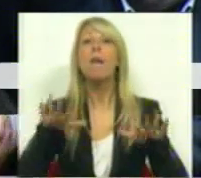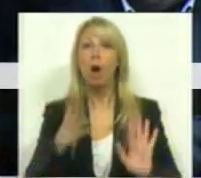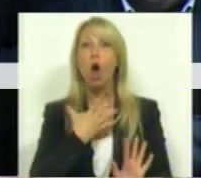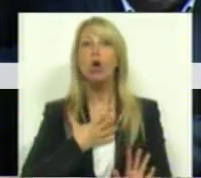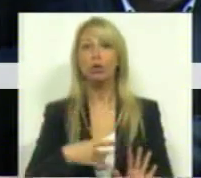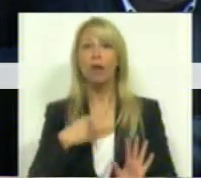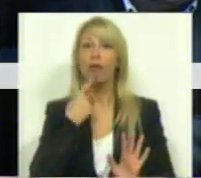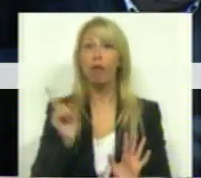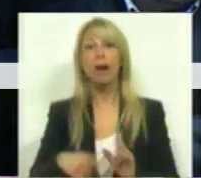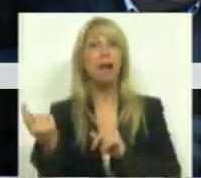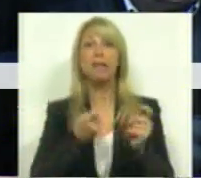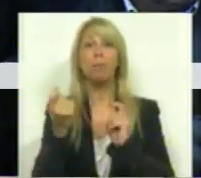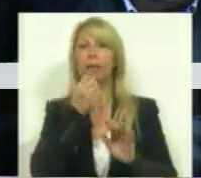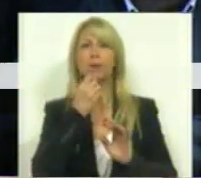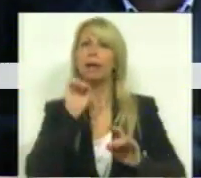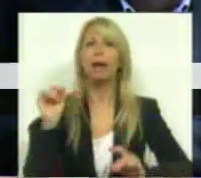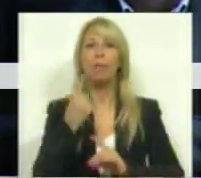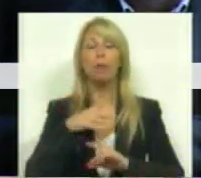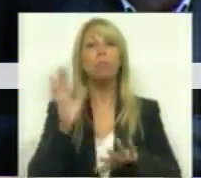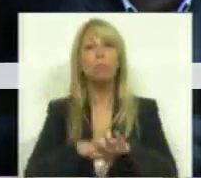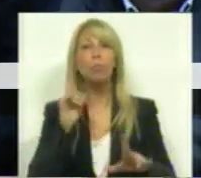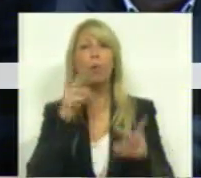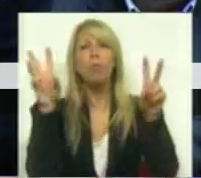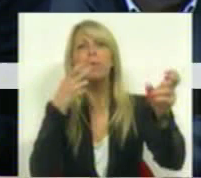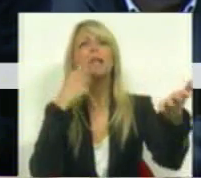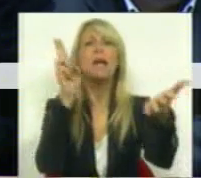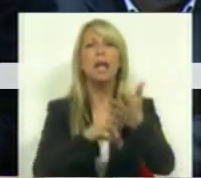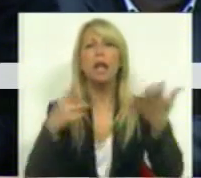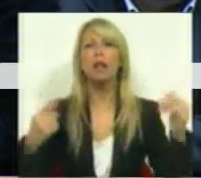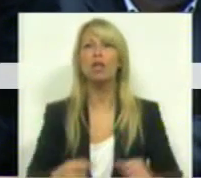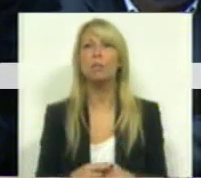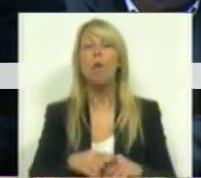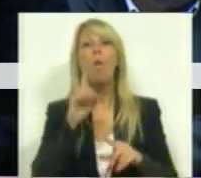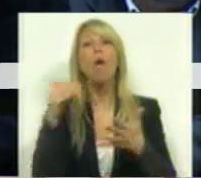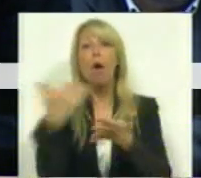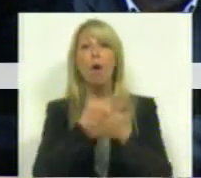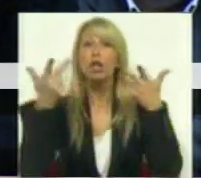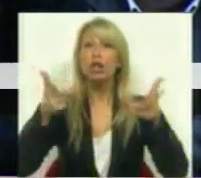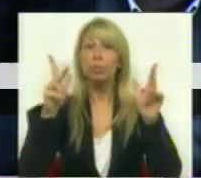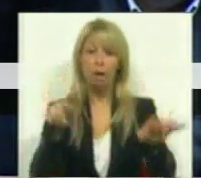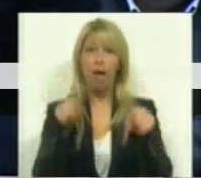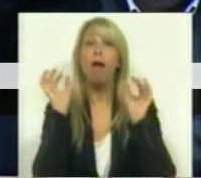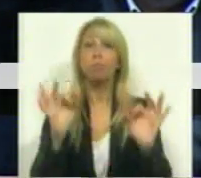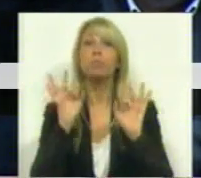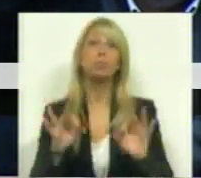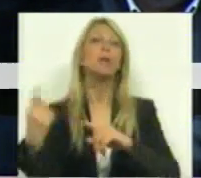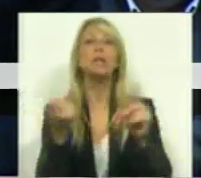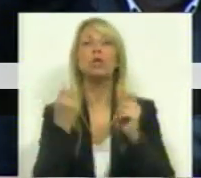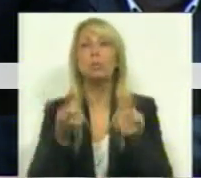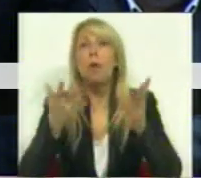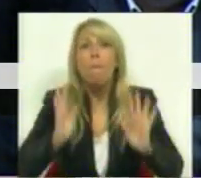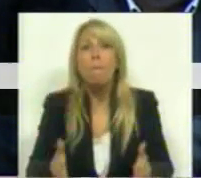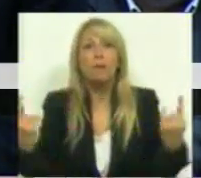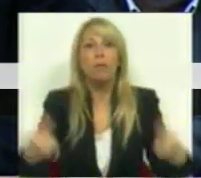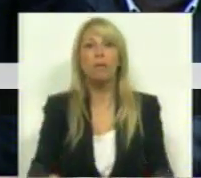o debate rapidamente sobre a questão do realismo e sobre a questão dos recursos disponíveis. É exatamente essa a discussão que temos de travar e